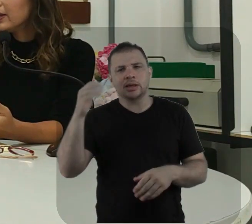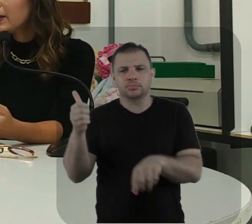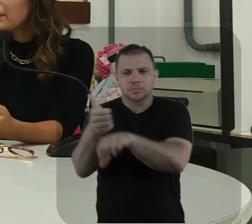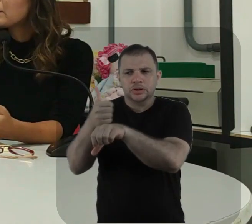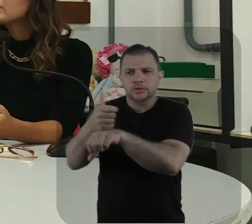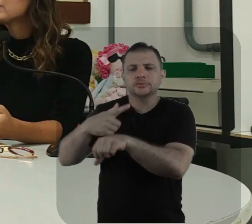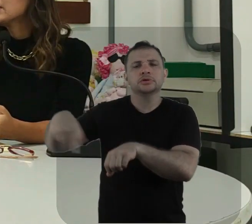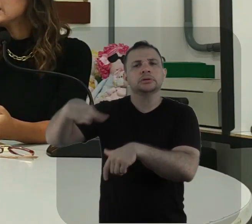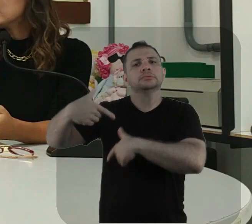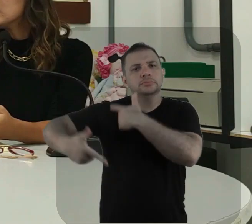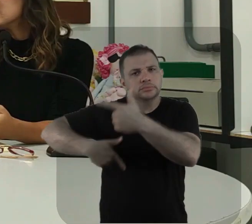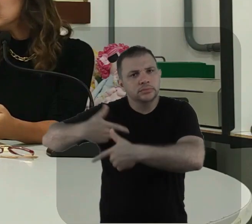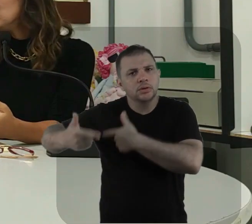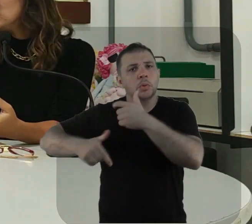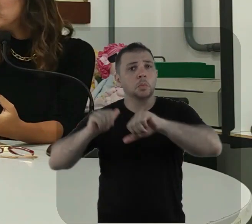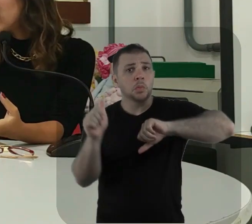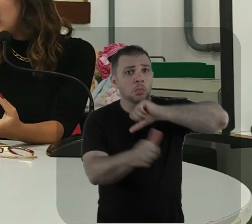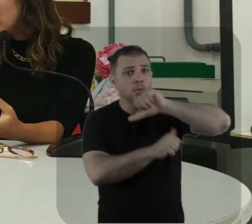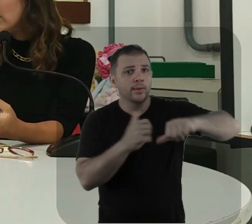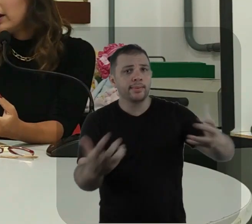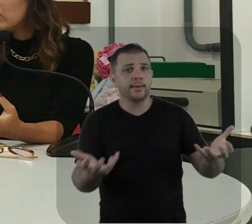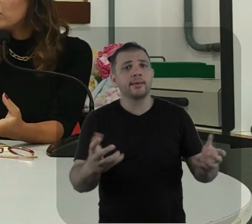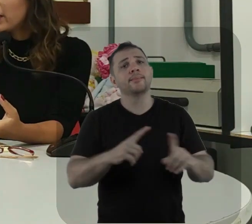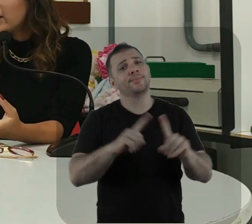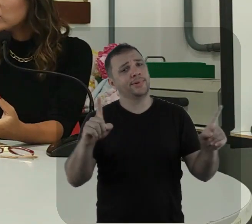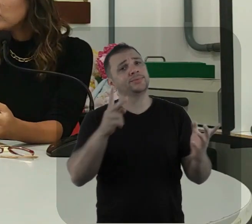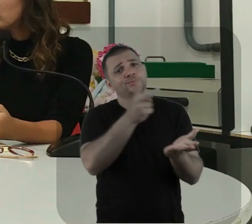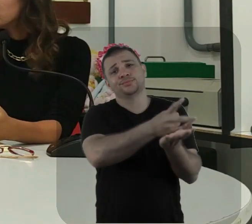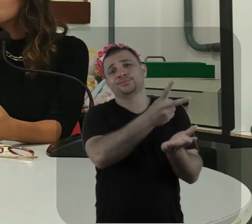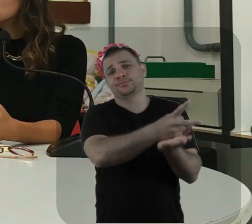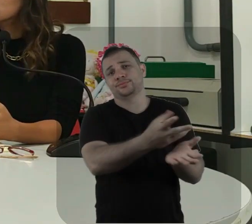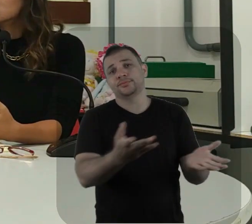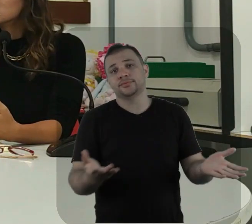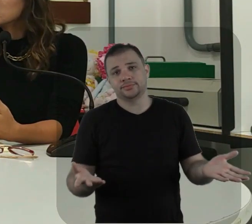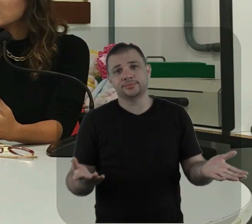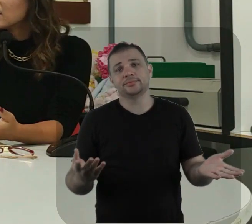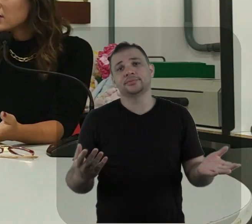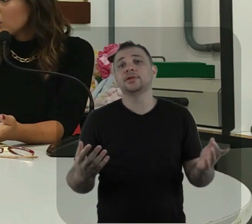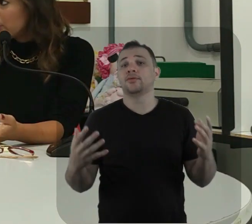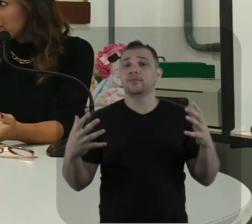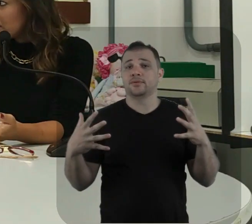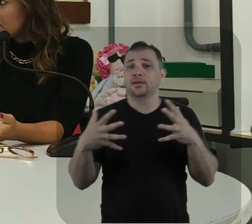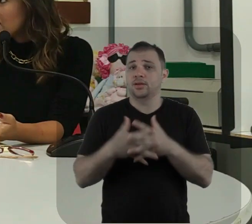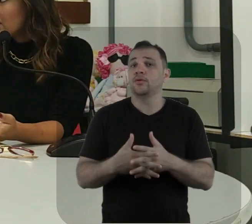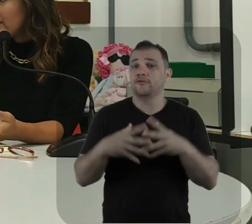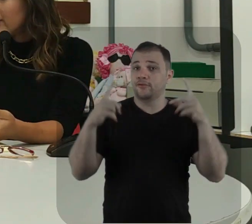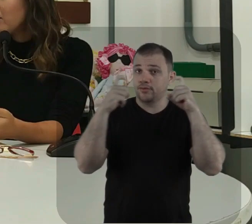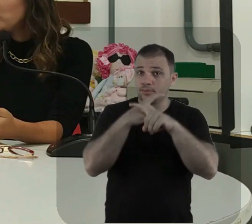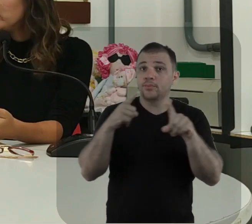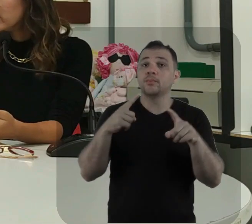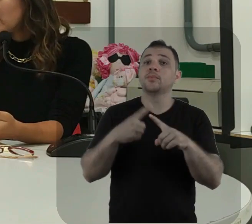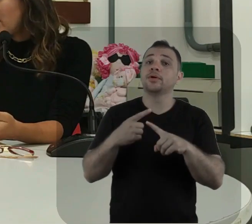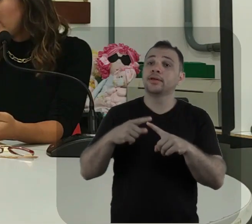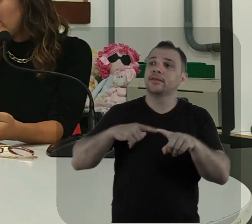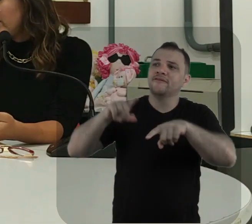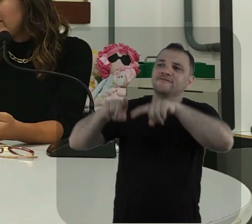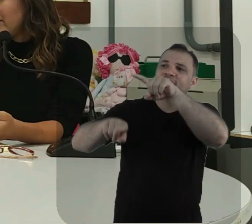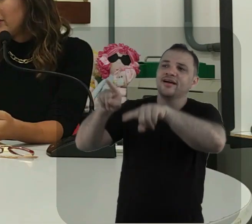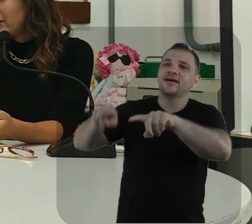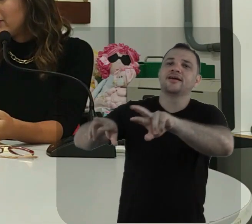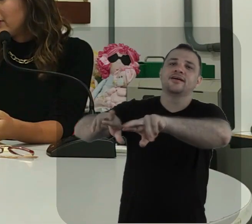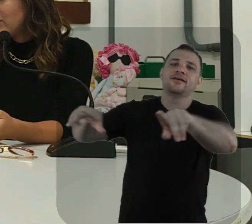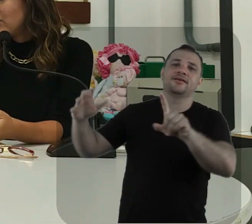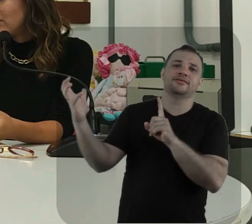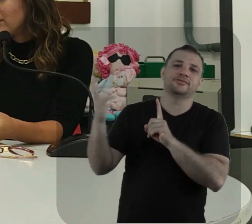ainda né? Então, assim, de fato, é complexo porque as nuances são muitas, né? Ainda tem muito trabalho